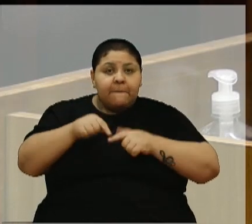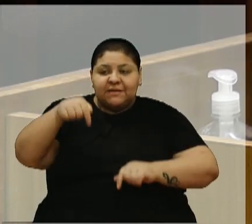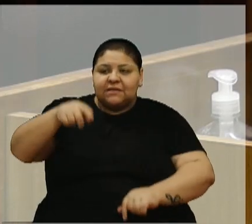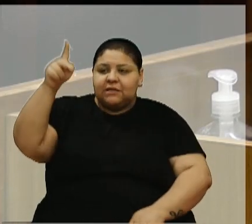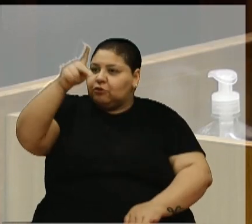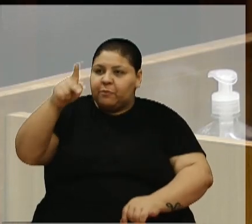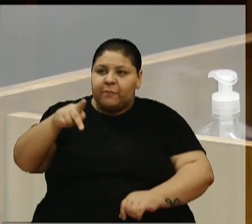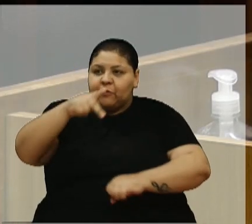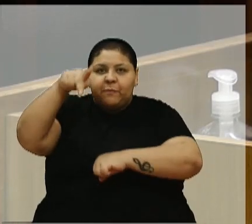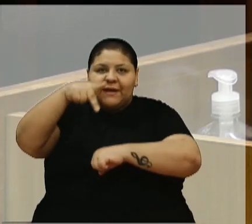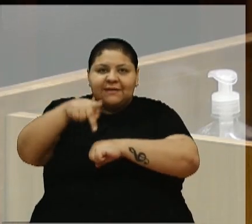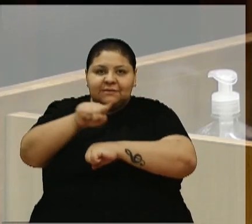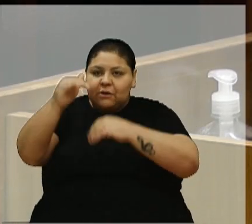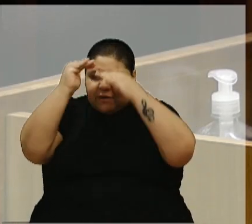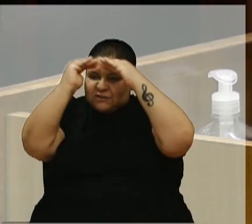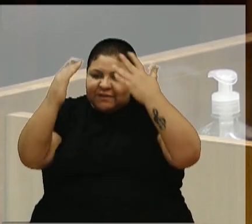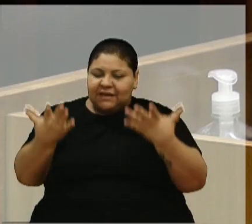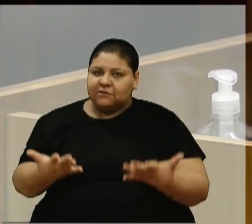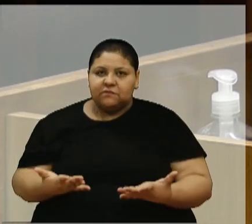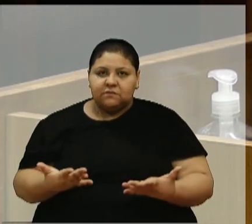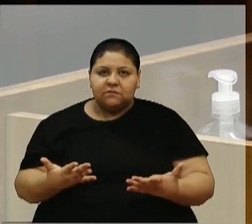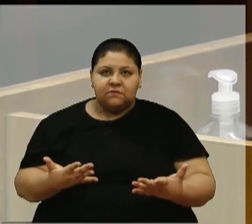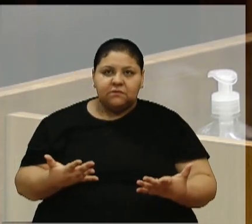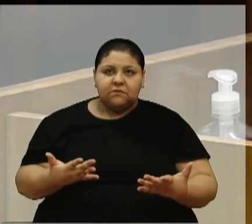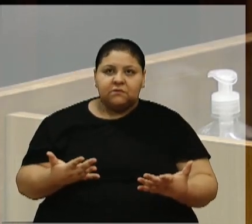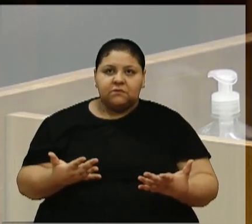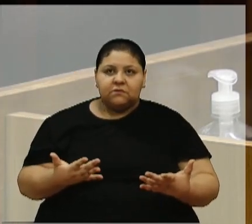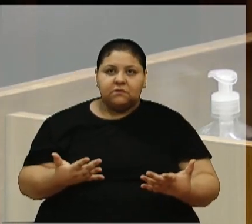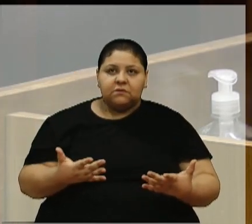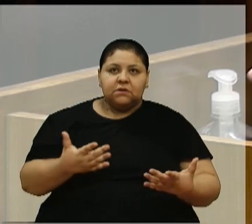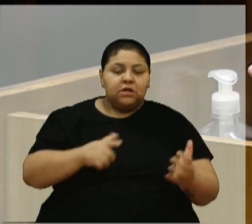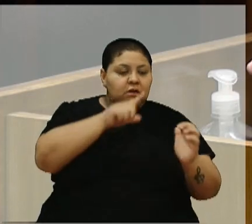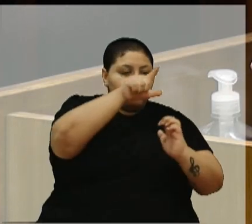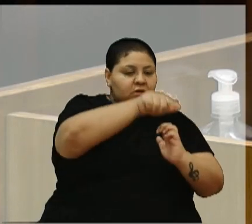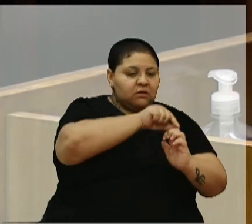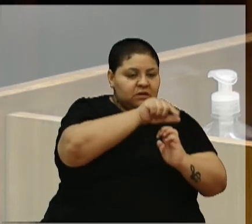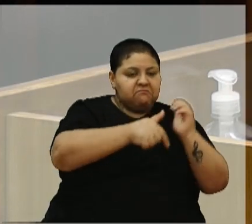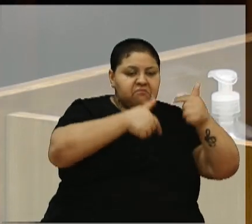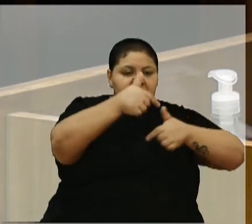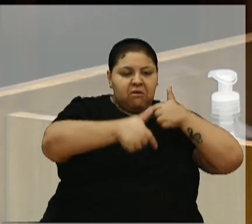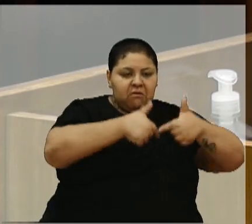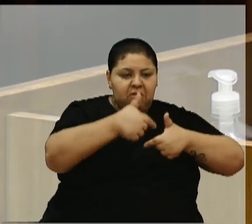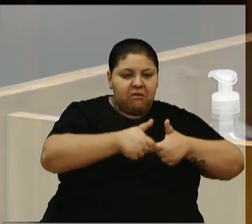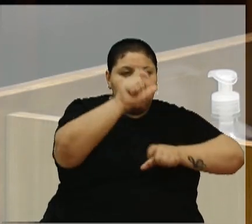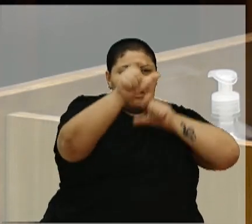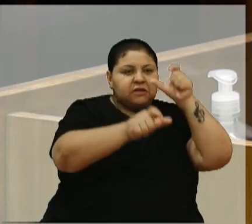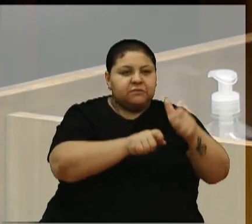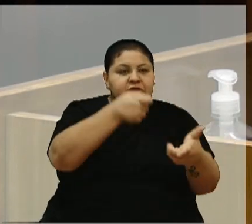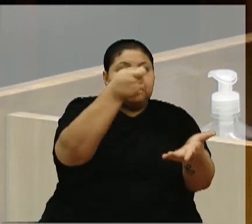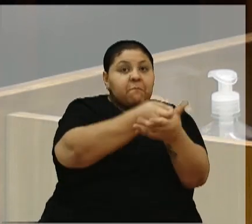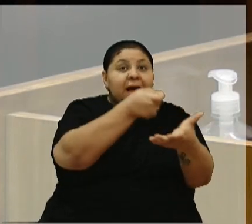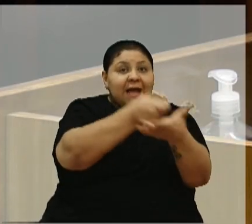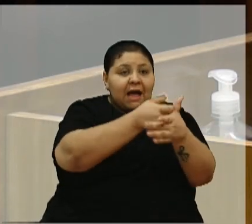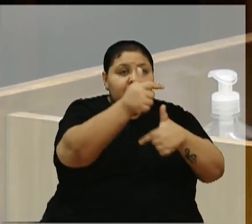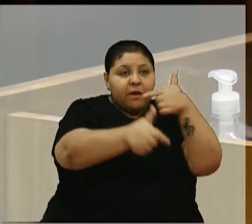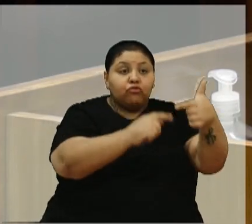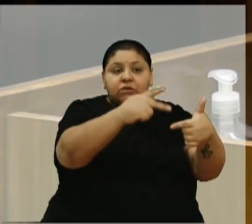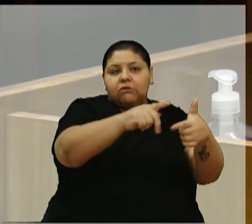respeitado. Nem isso. Nem tu ter uma empresa, prestar um serviço, as pessoas pagarem por aquele